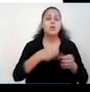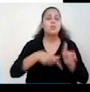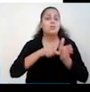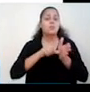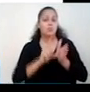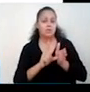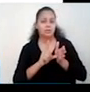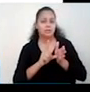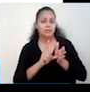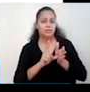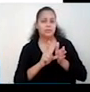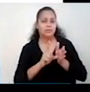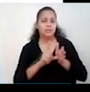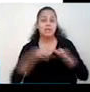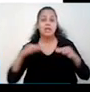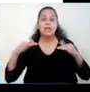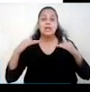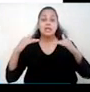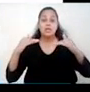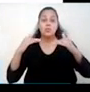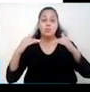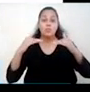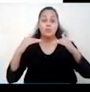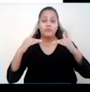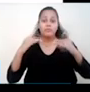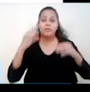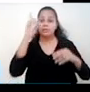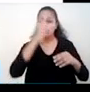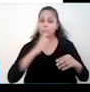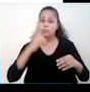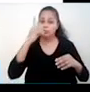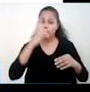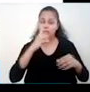movimento também é muito grande. A Basílica